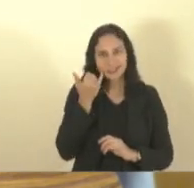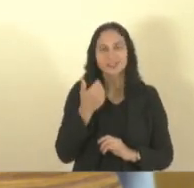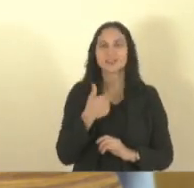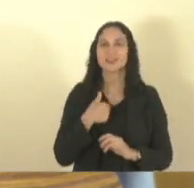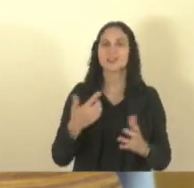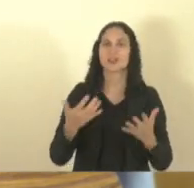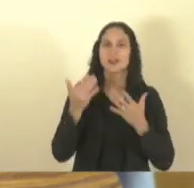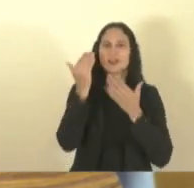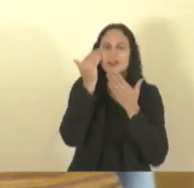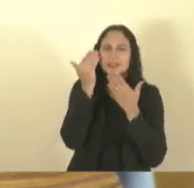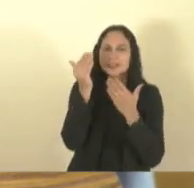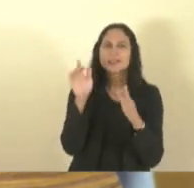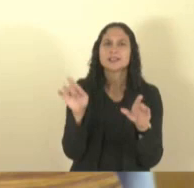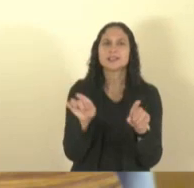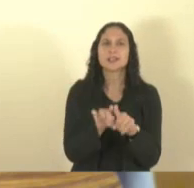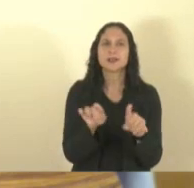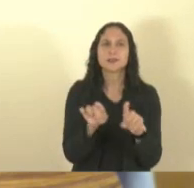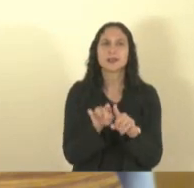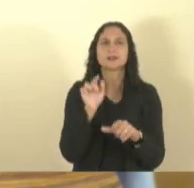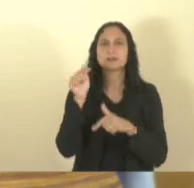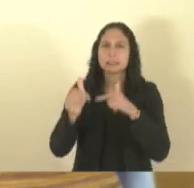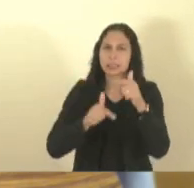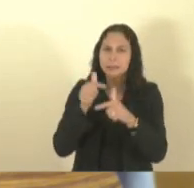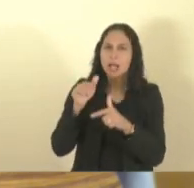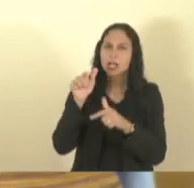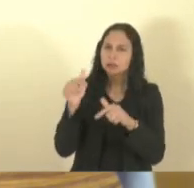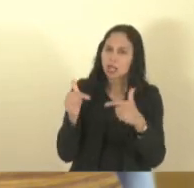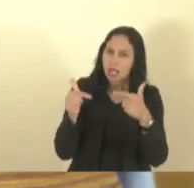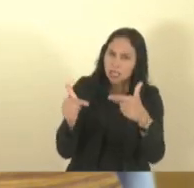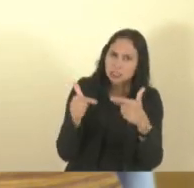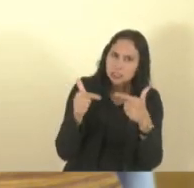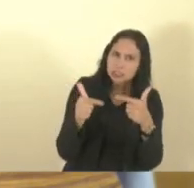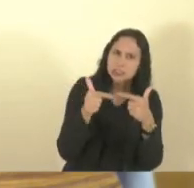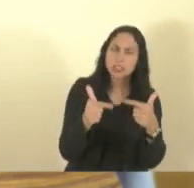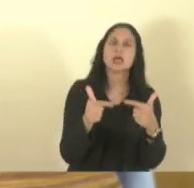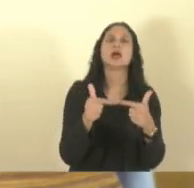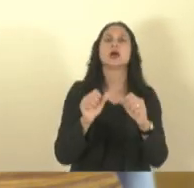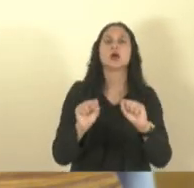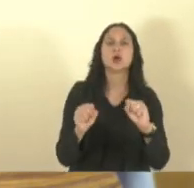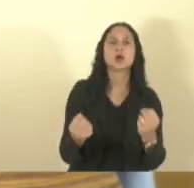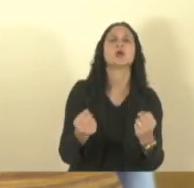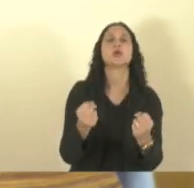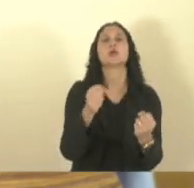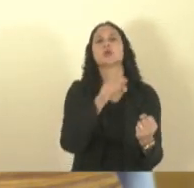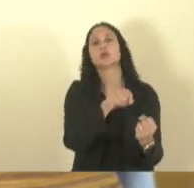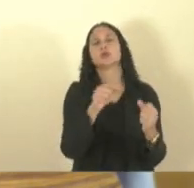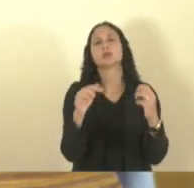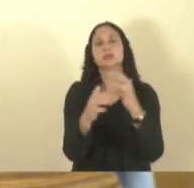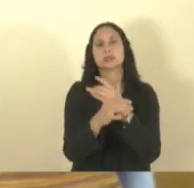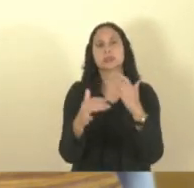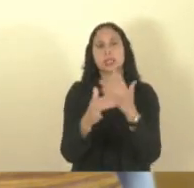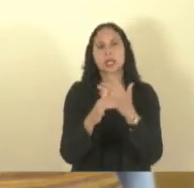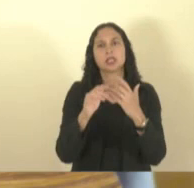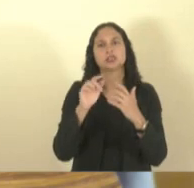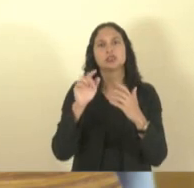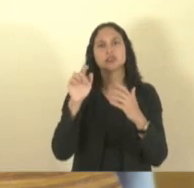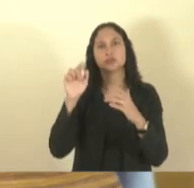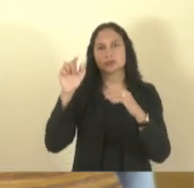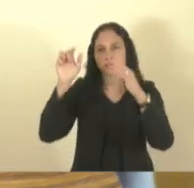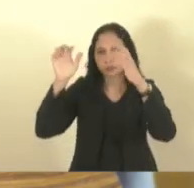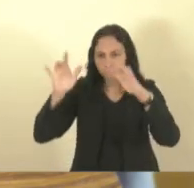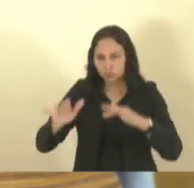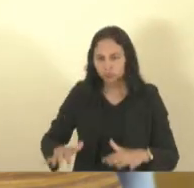de agradecer também o trabalho com as ações voltadas à recuperação das cidades afetadas pelas enchentes, os